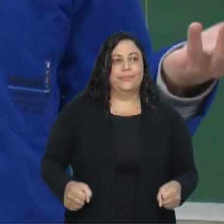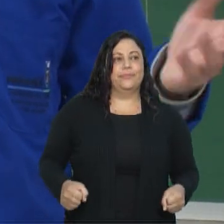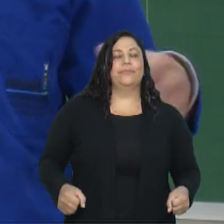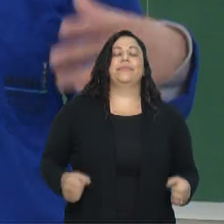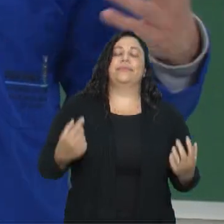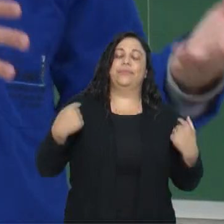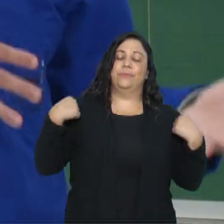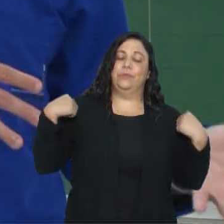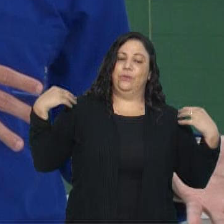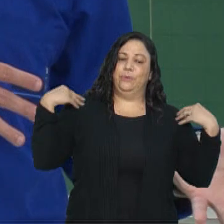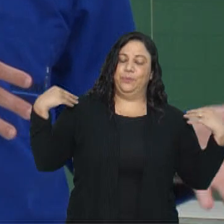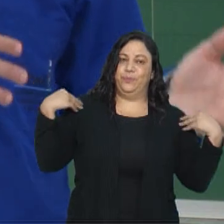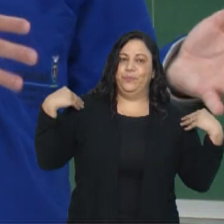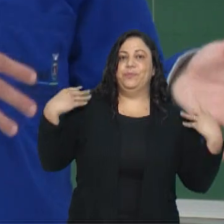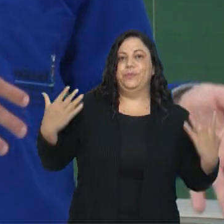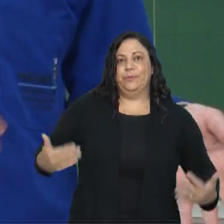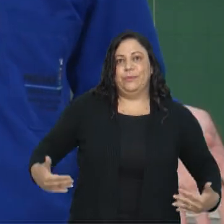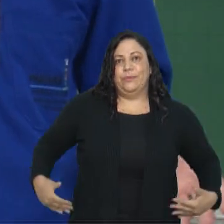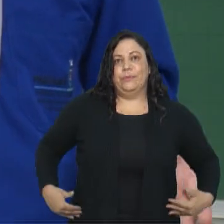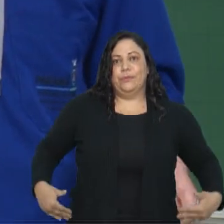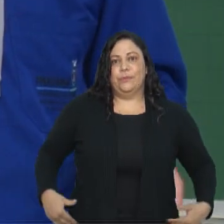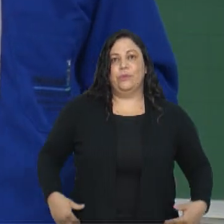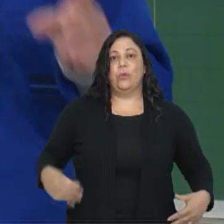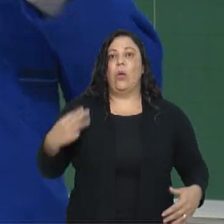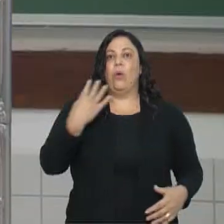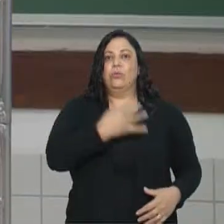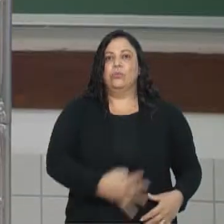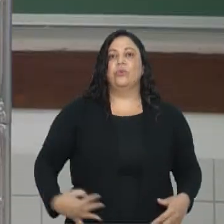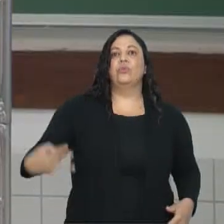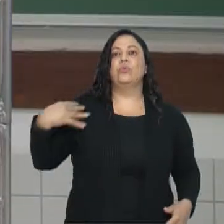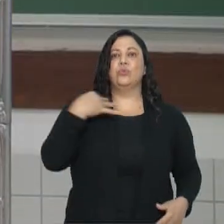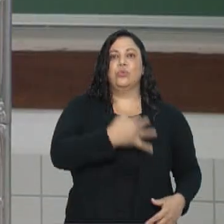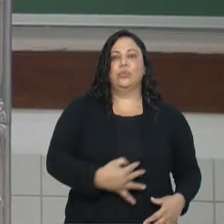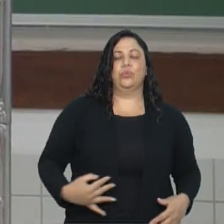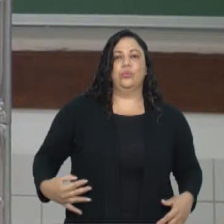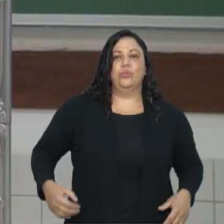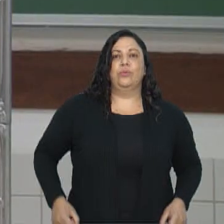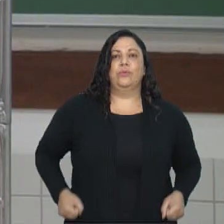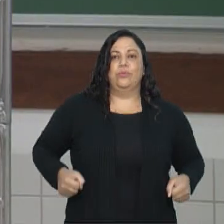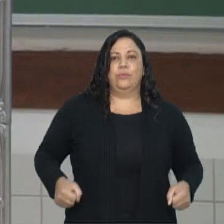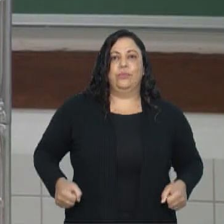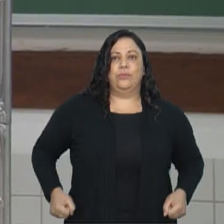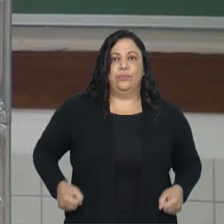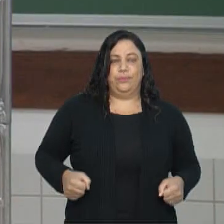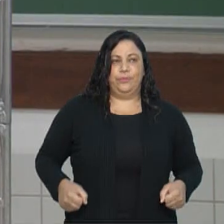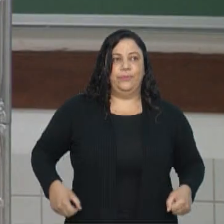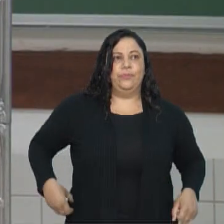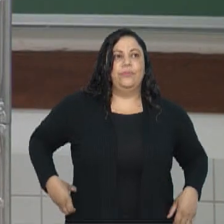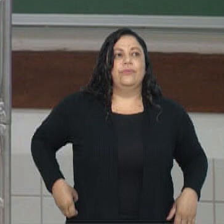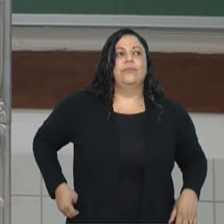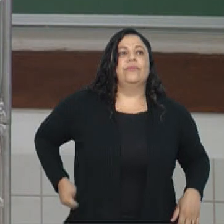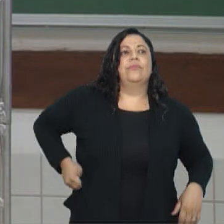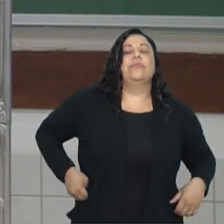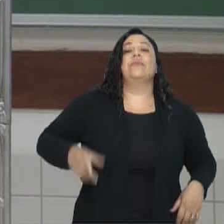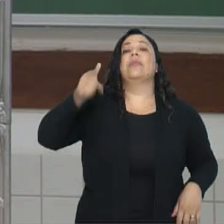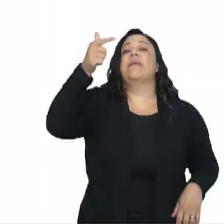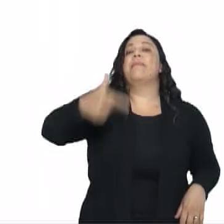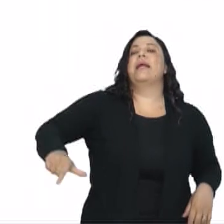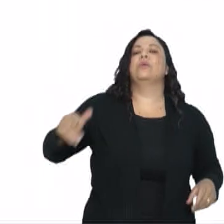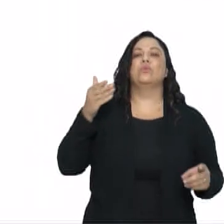2 membros, ou tetraplégica, os 4 membros. Lembrou disso? Então, vamos para mais um